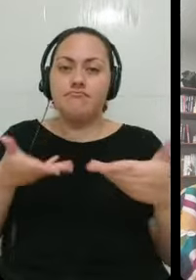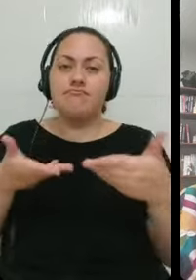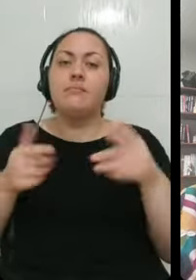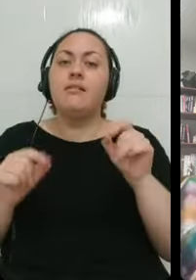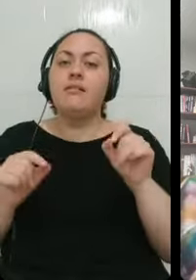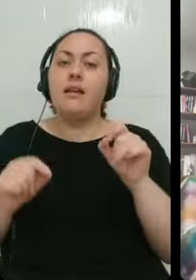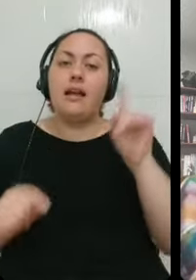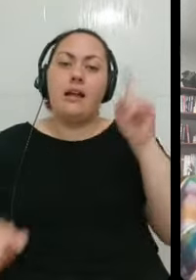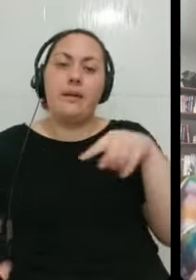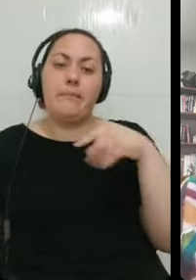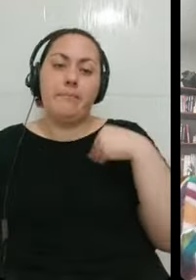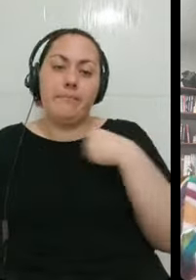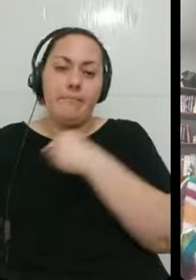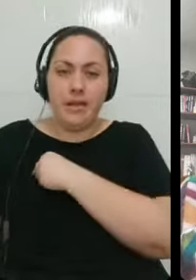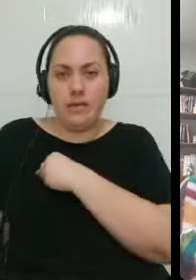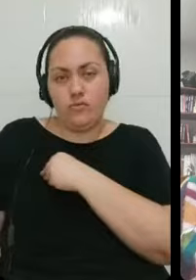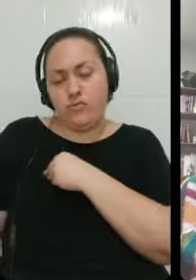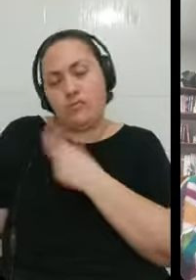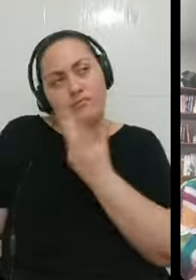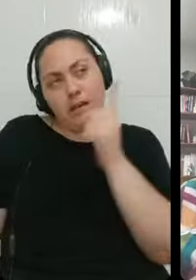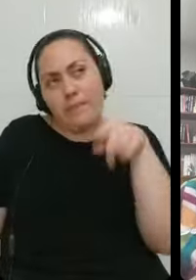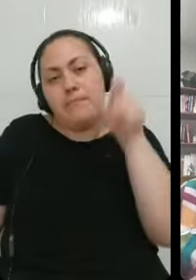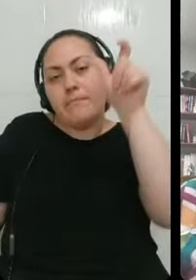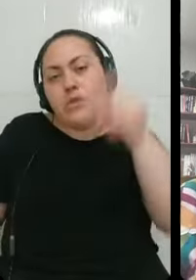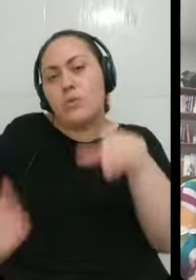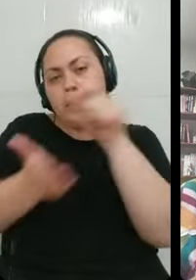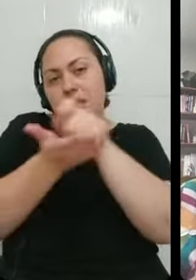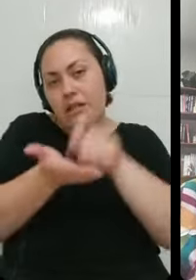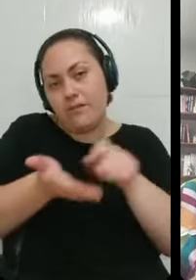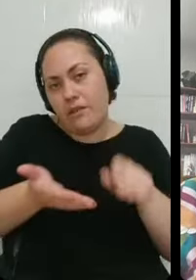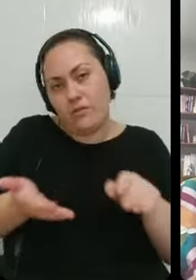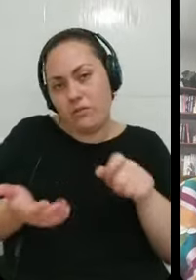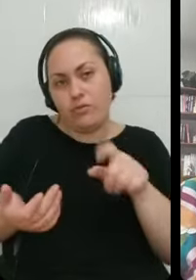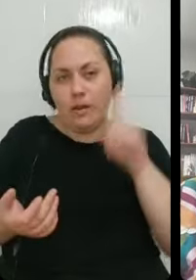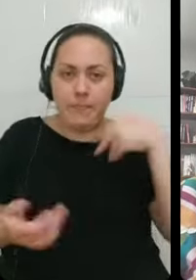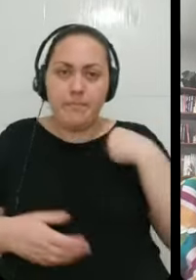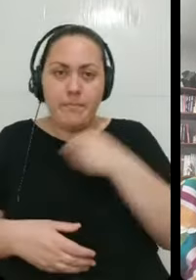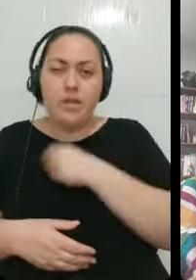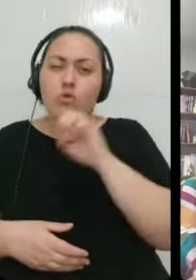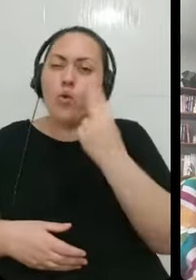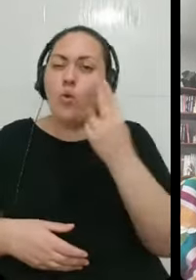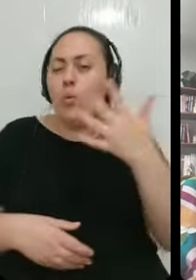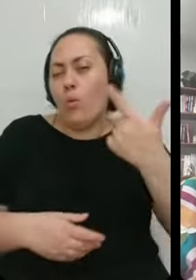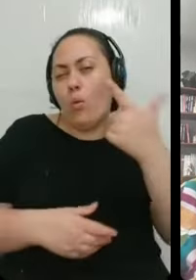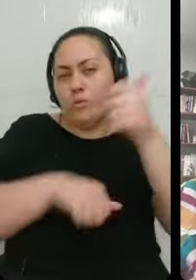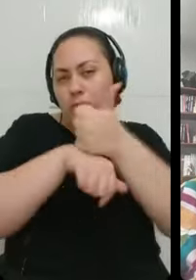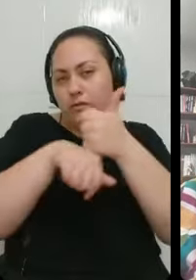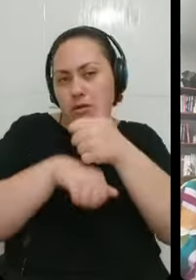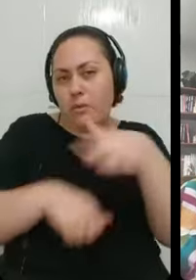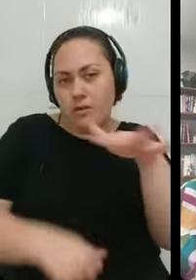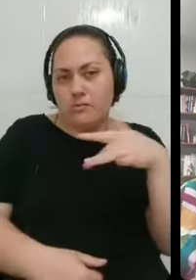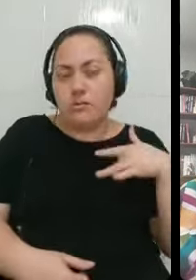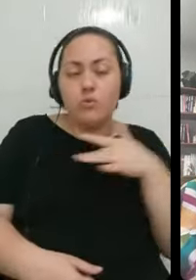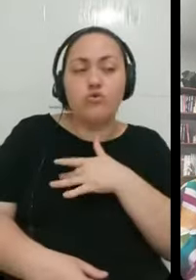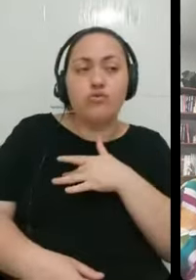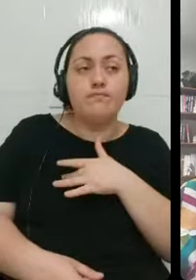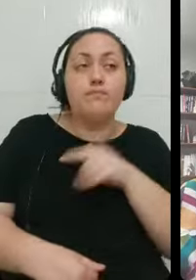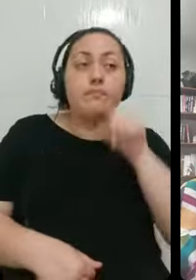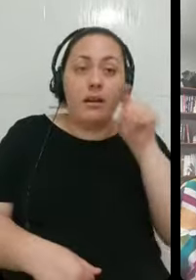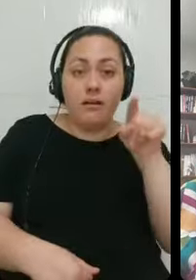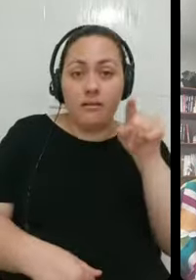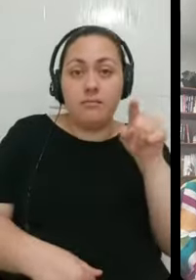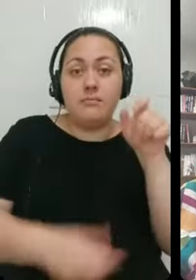médico, o prescritor, né? Seja médico ou outro Prescritora. profissional da saúde, né? O prescritor, o paciente, né? E quem